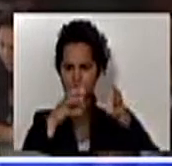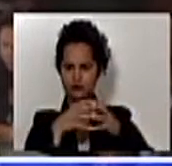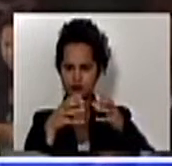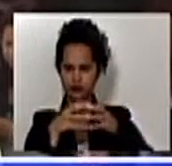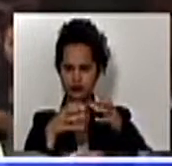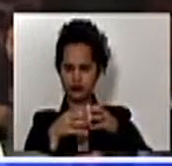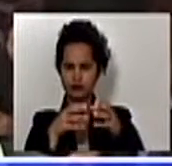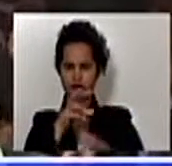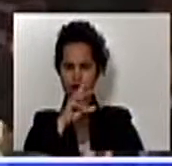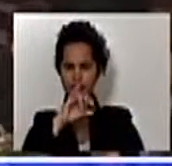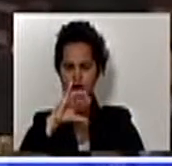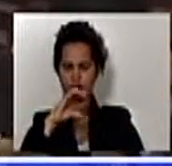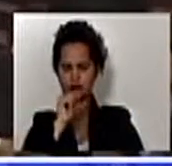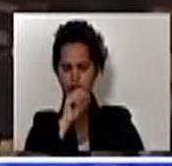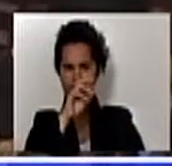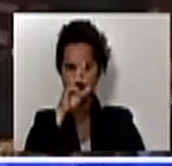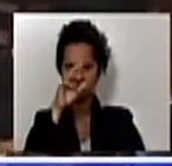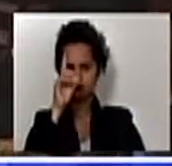Ricardo Nezinho,